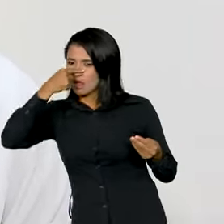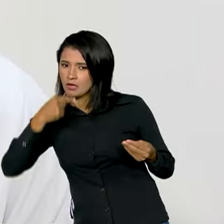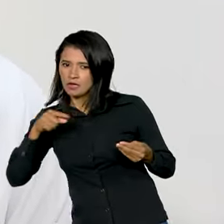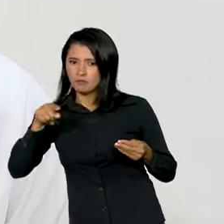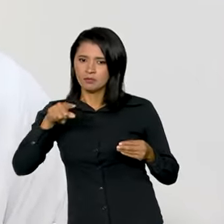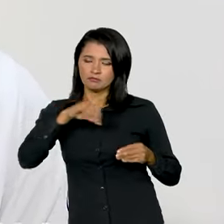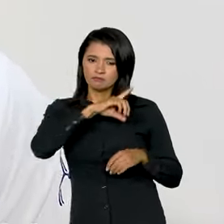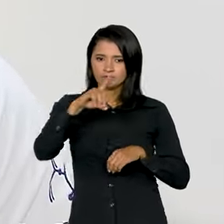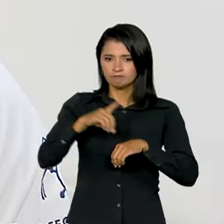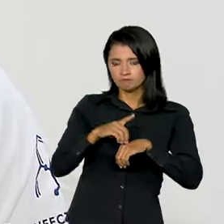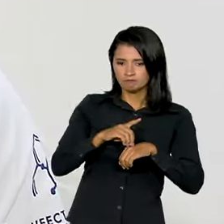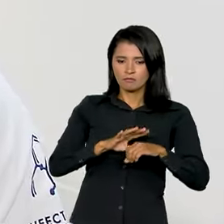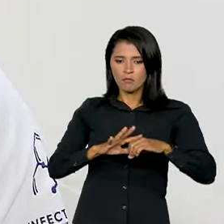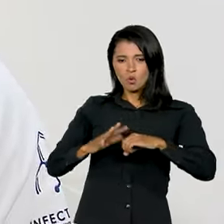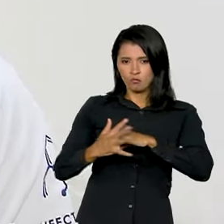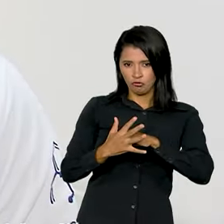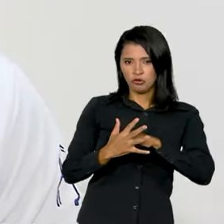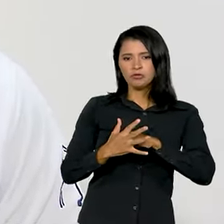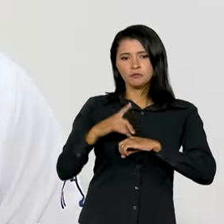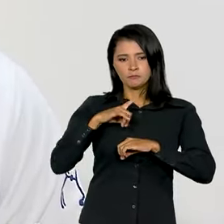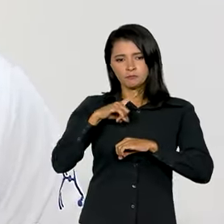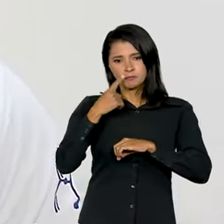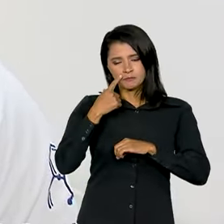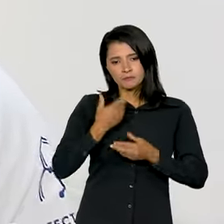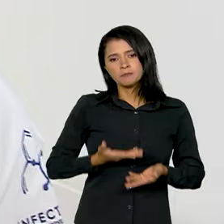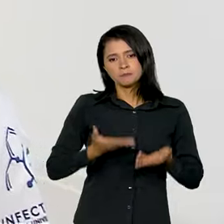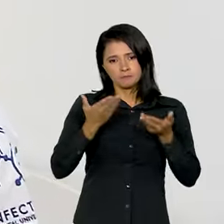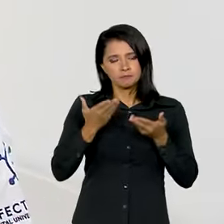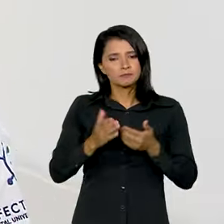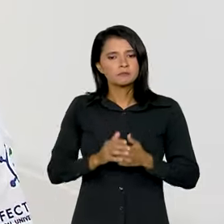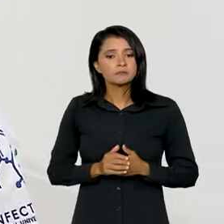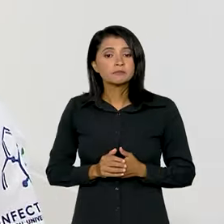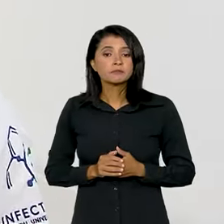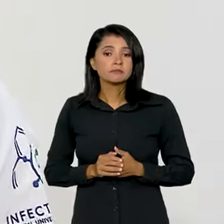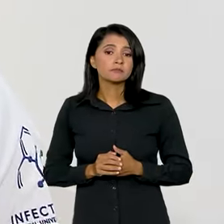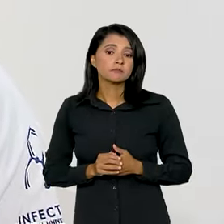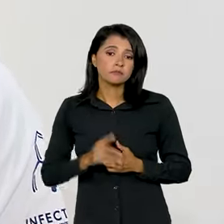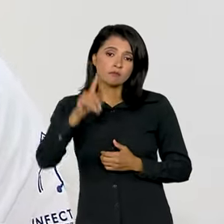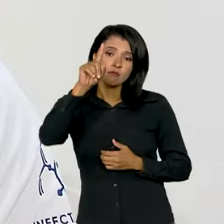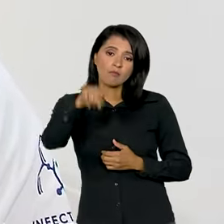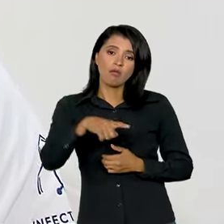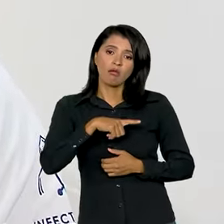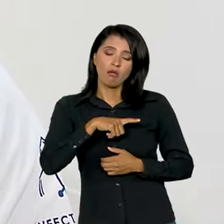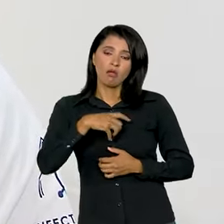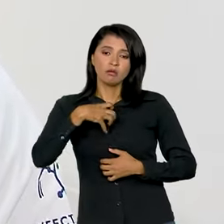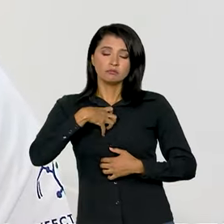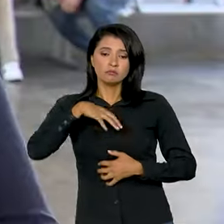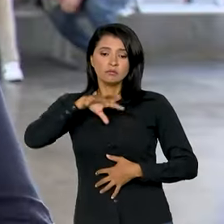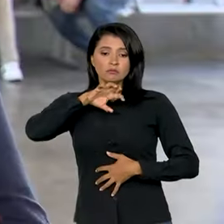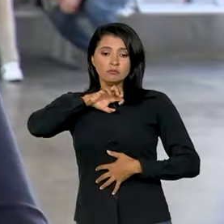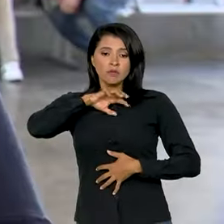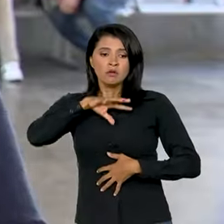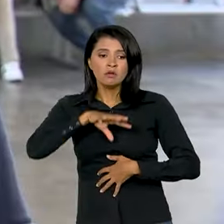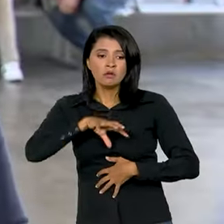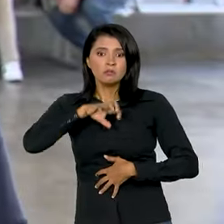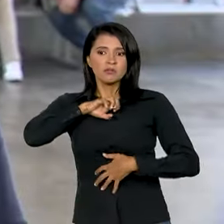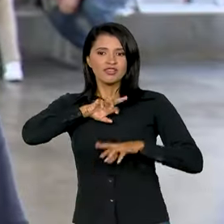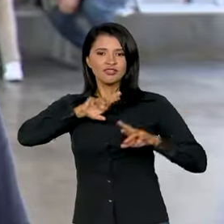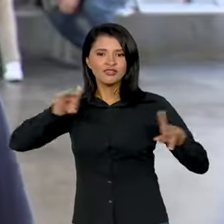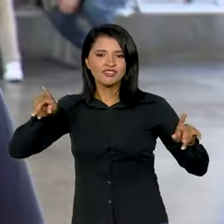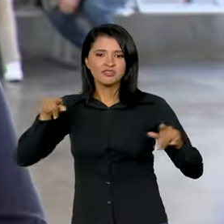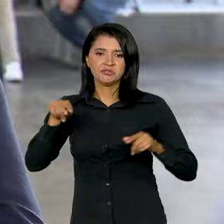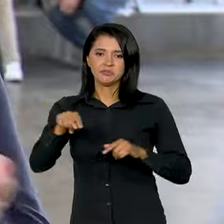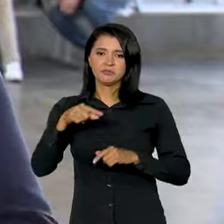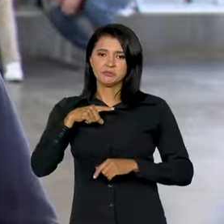covid-19 eh causado pelo sarscov 2 da infecção pela dengue é a presença de sintomas respiratórios o ministério da saúde